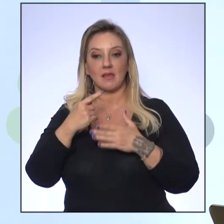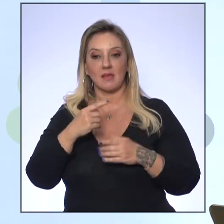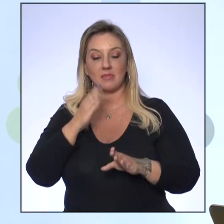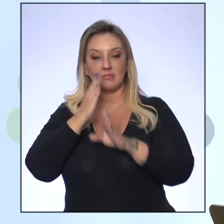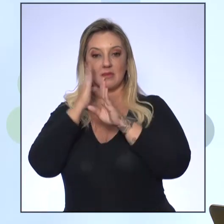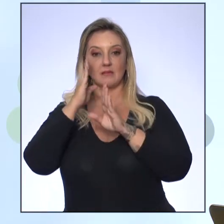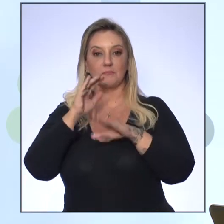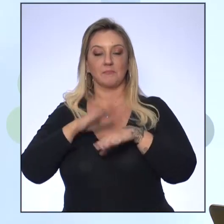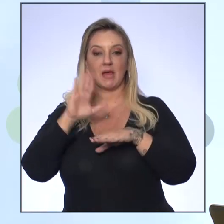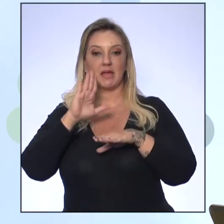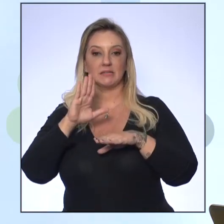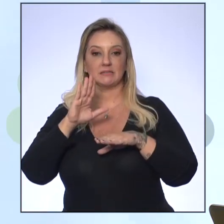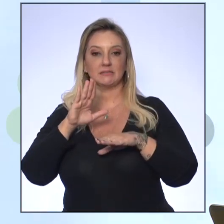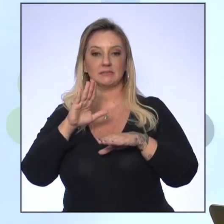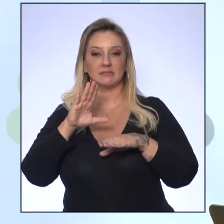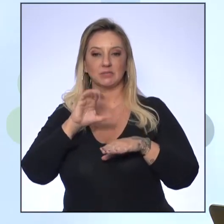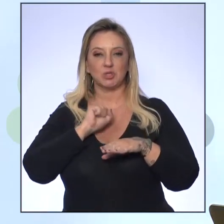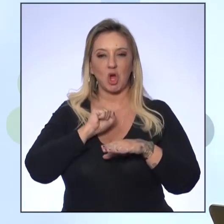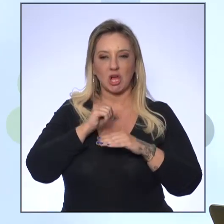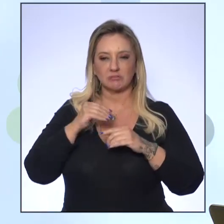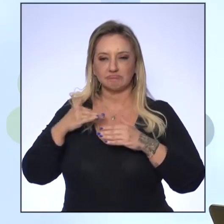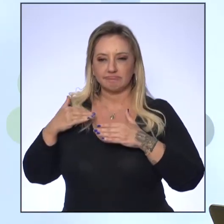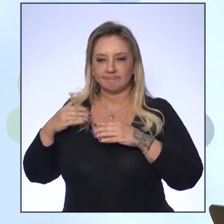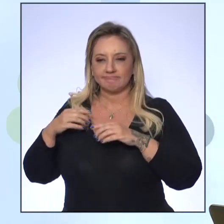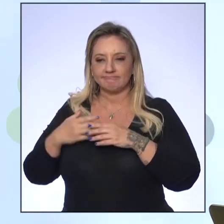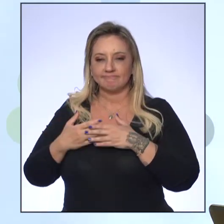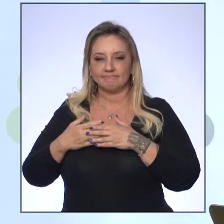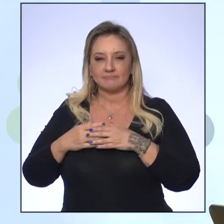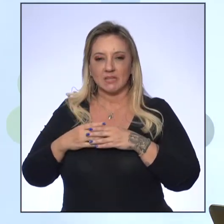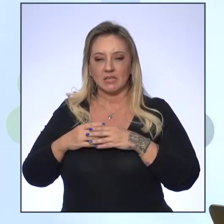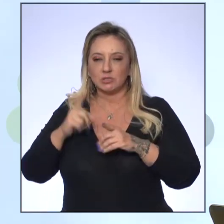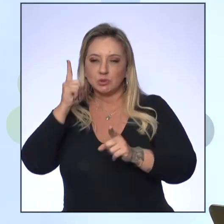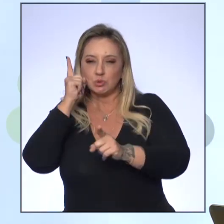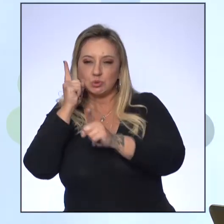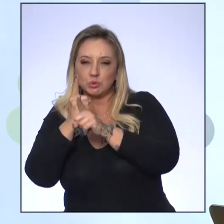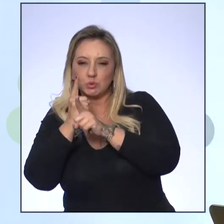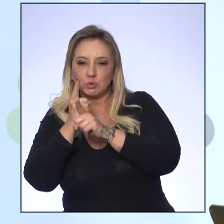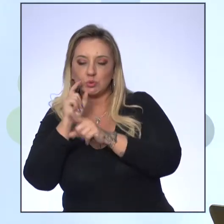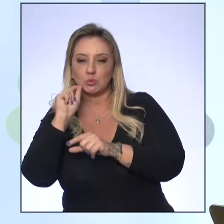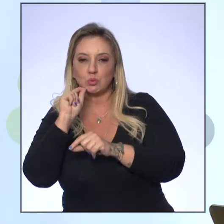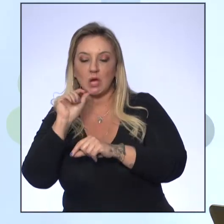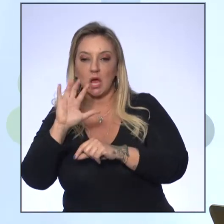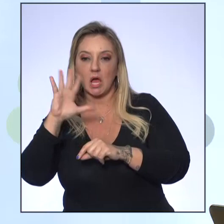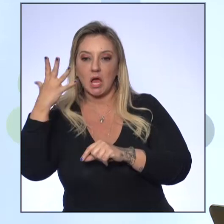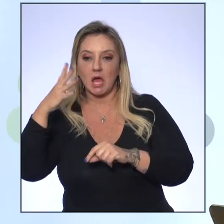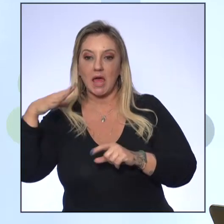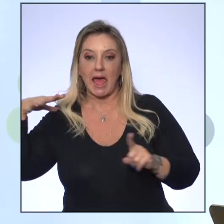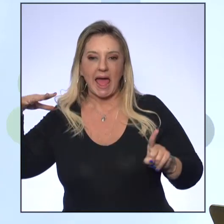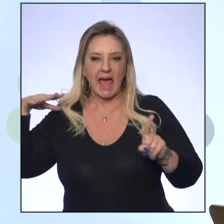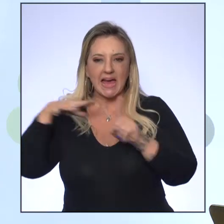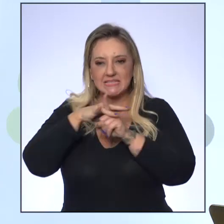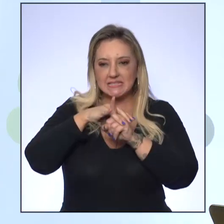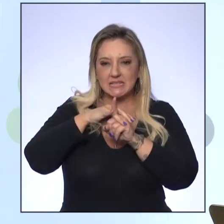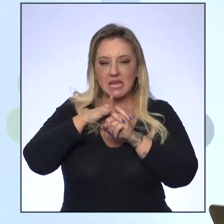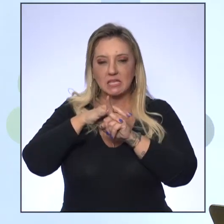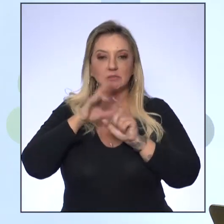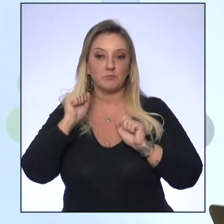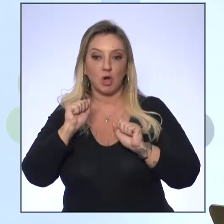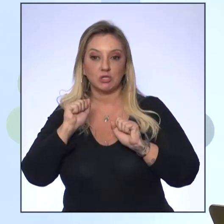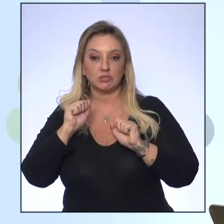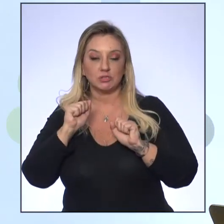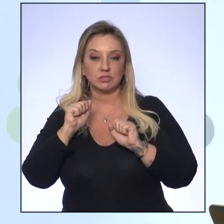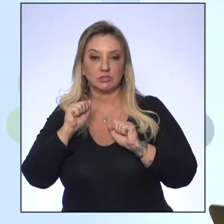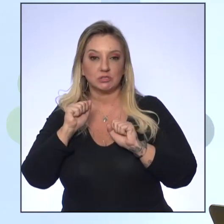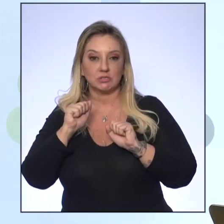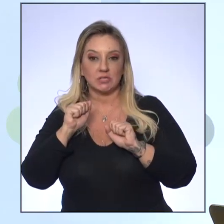gosta, por exemplo, da parte de trajetória, descobrir, por exemplo, o que causou um determinado acidente, você pode, por exemplo,